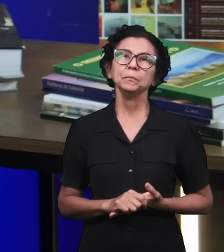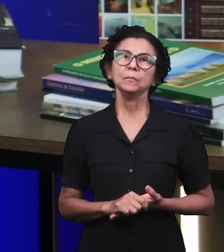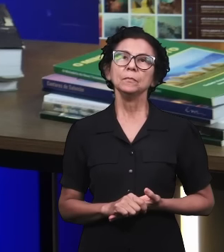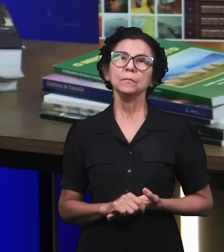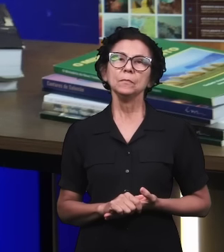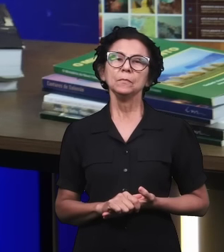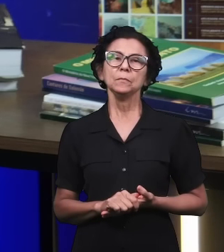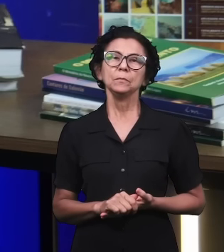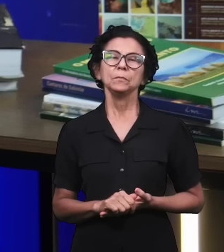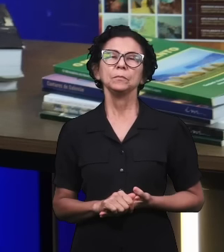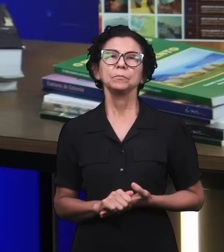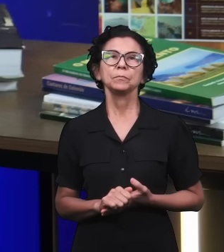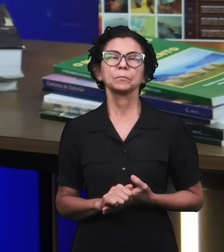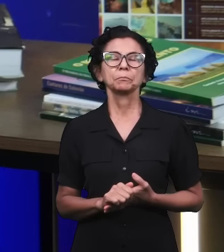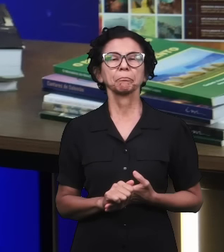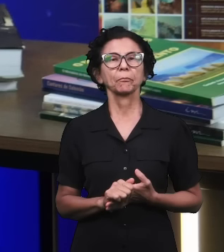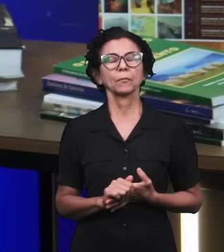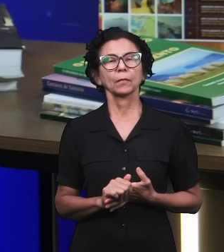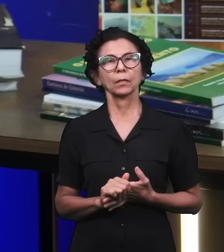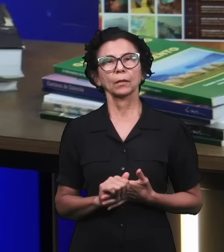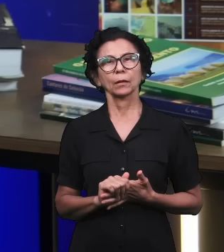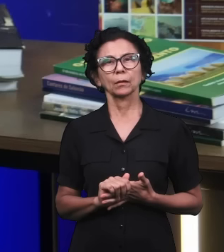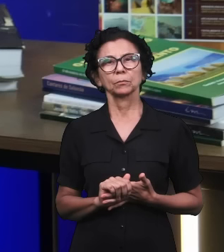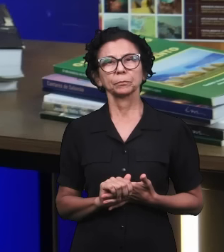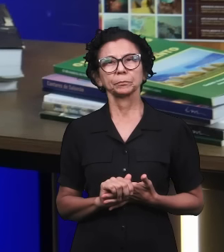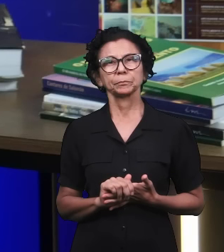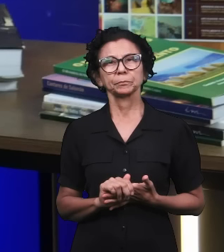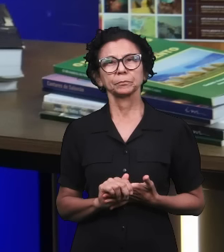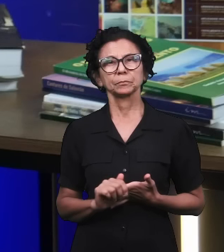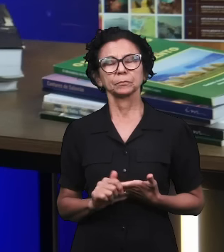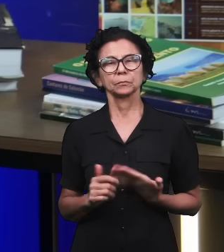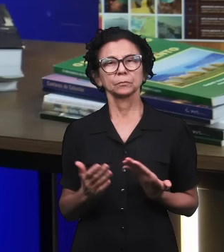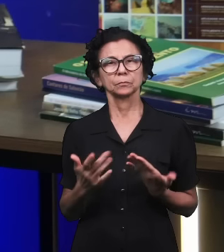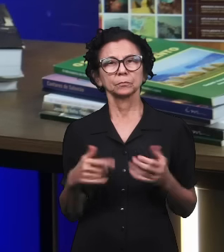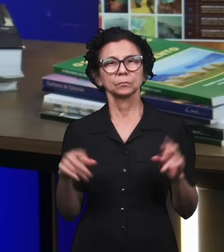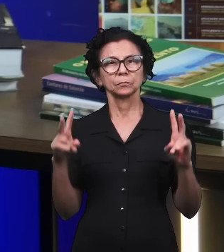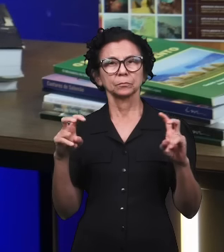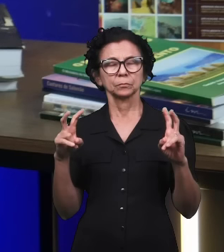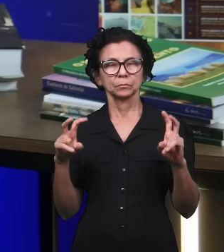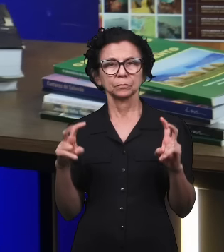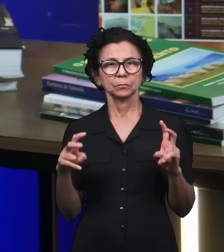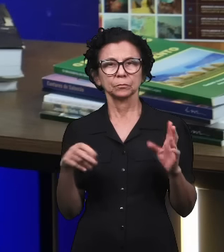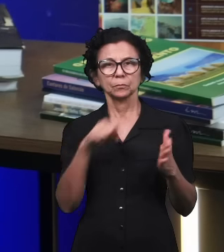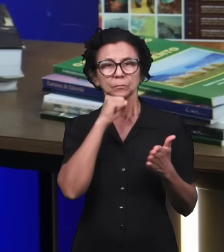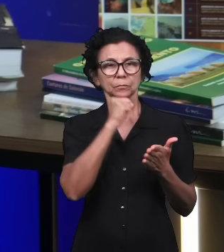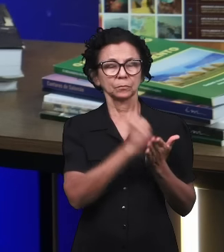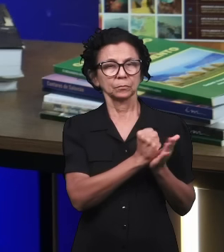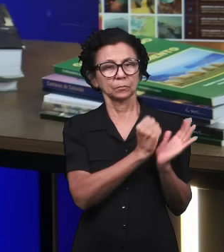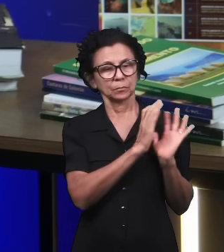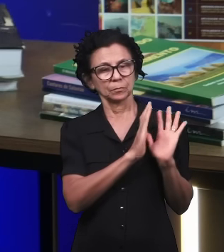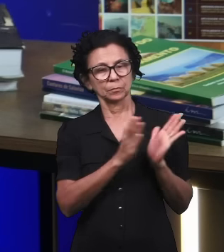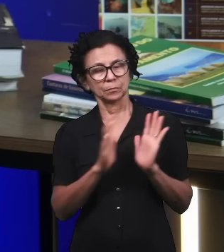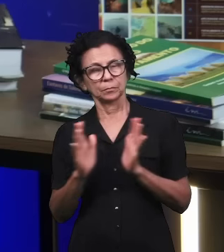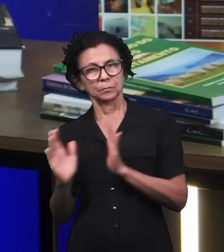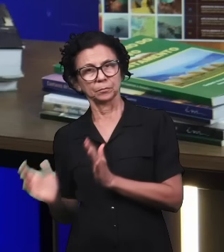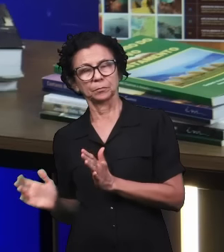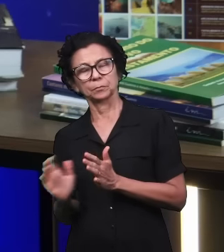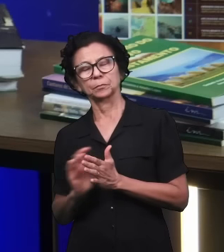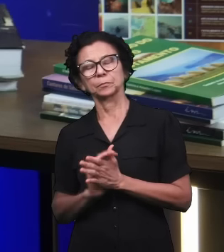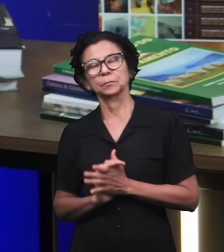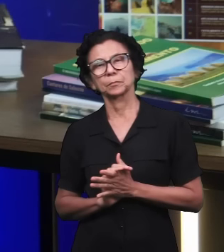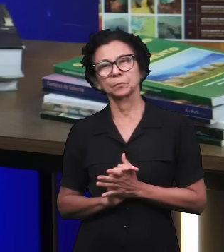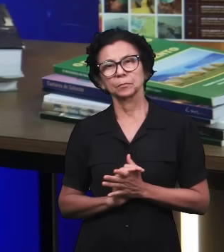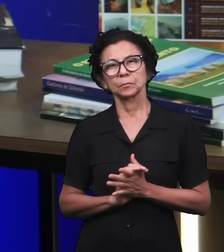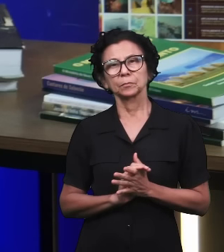nesse ano, falando a respeito da cronologia do Novo Testamento. No último episódio, até revisando, nós falamos um